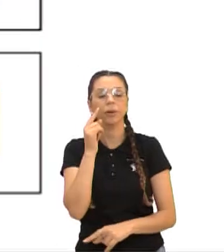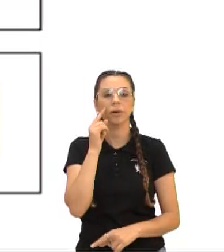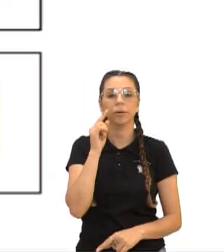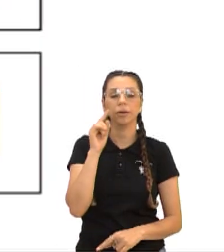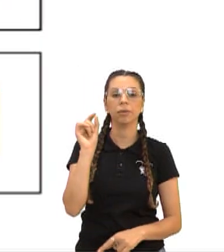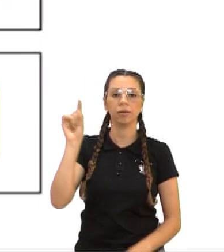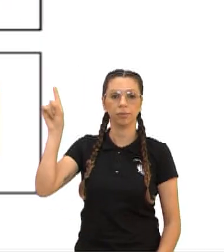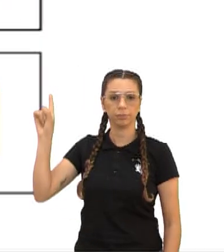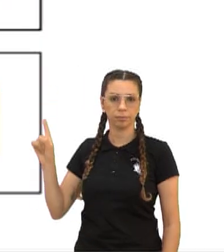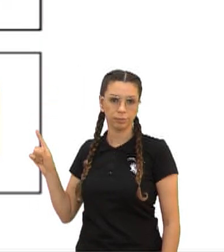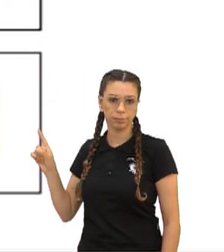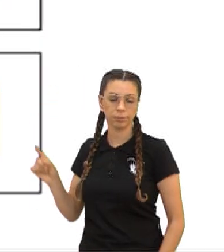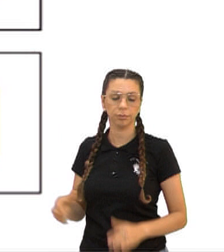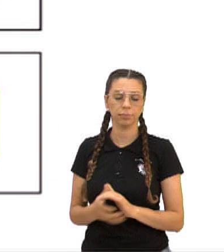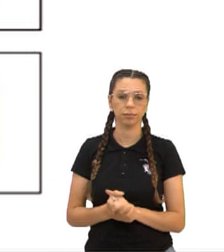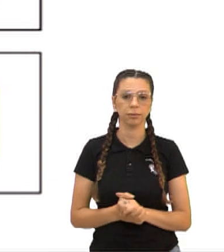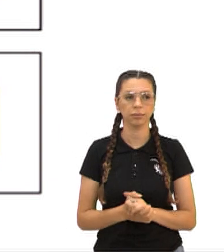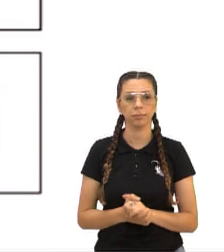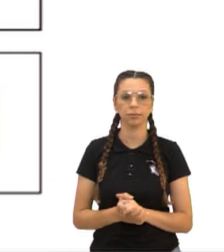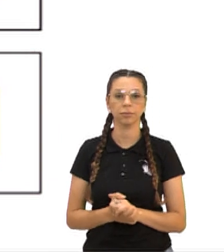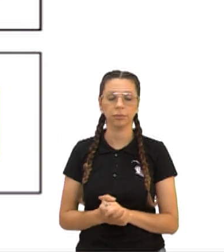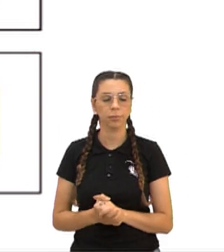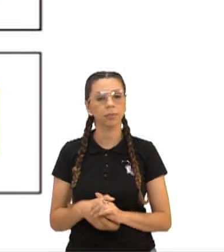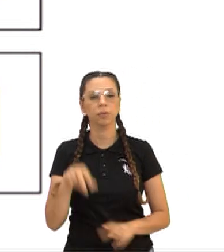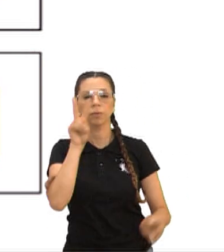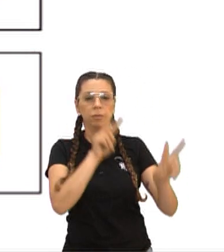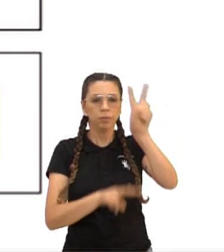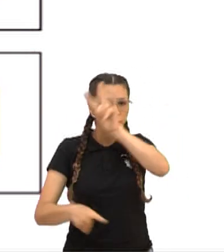Então, vejam aqui. Observem esse quadro.